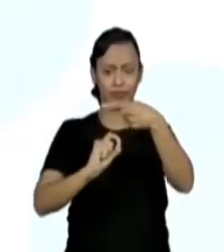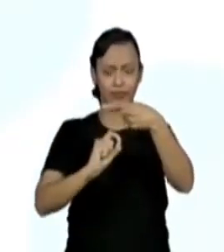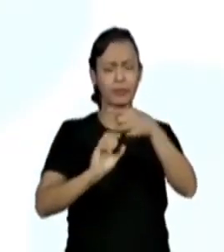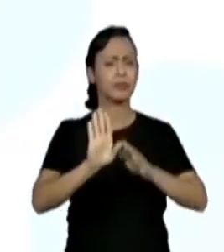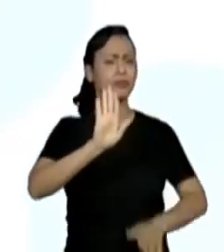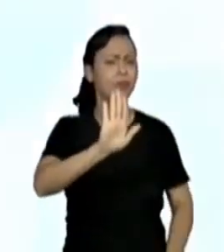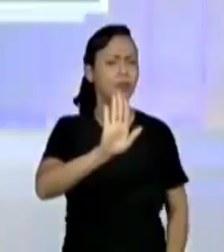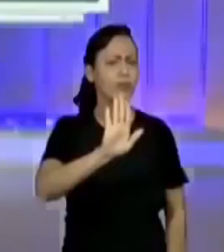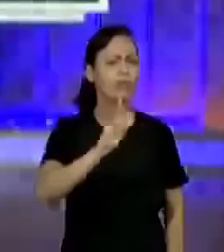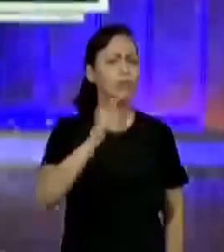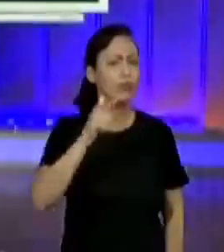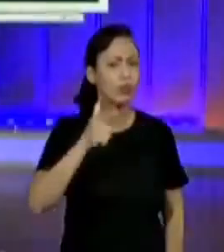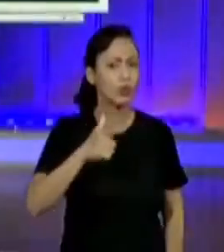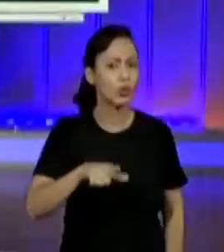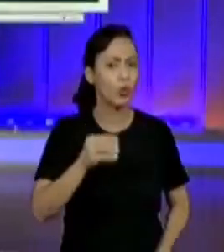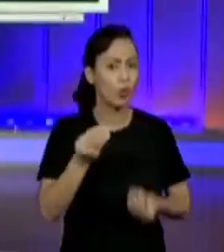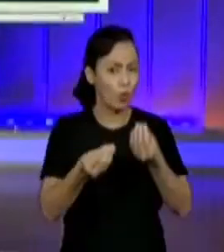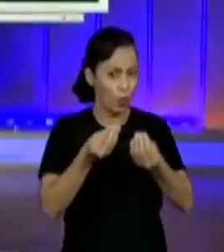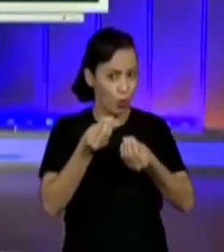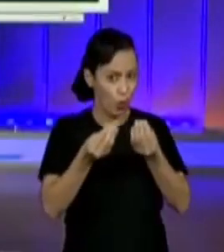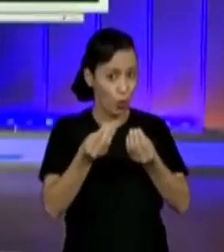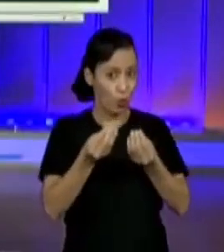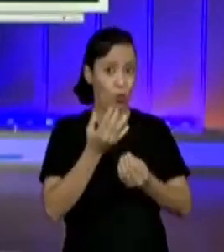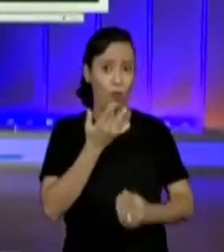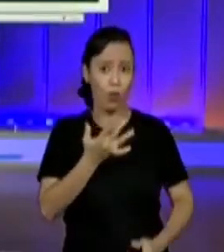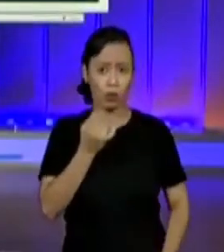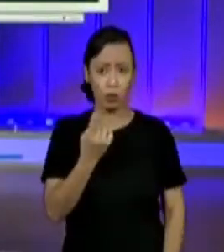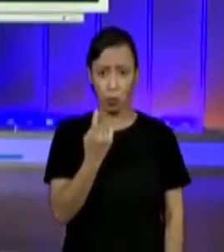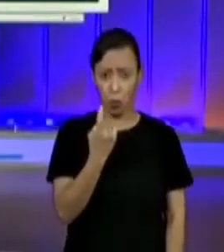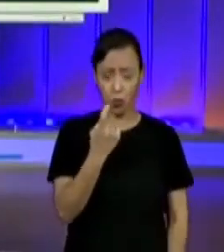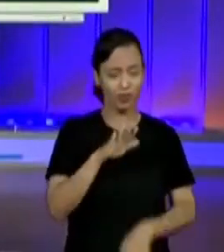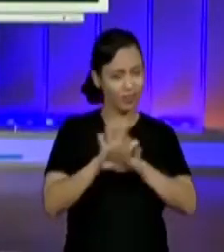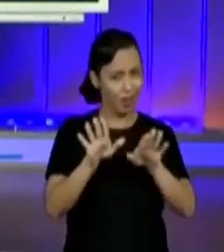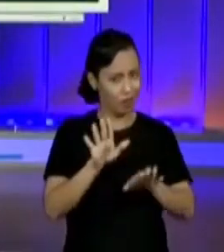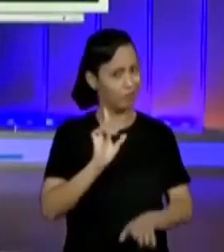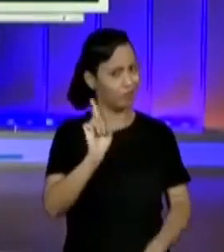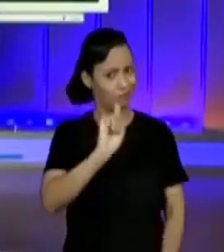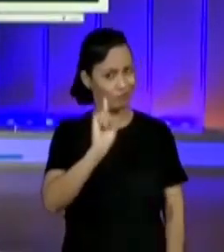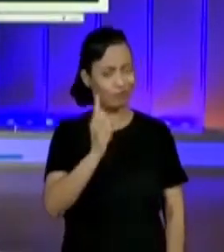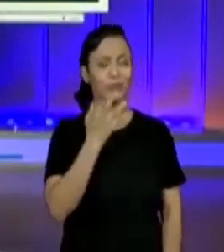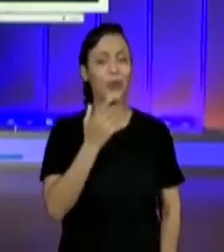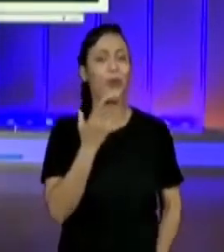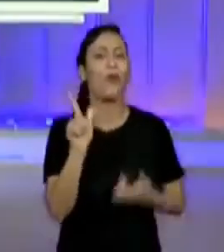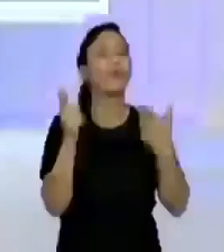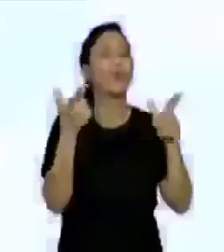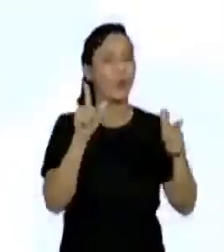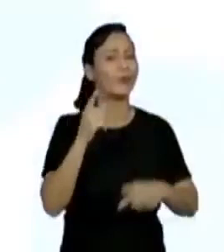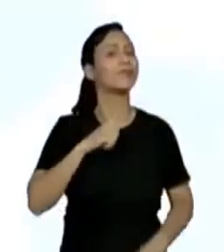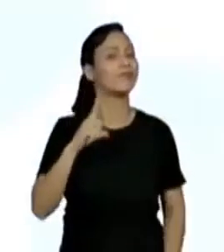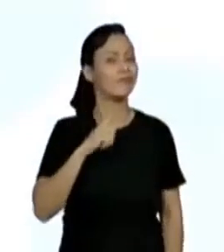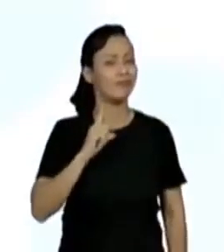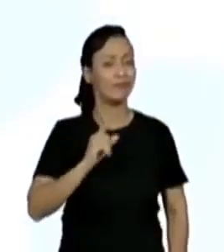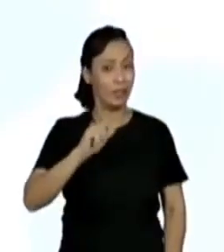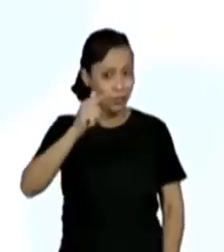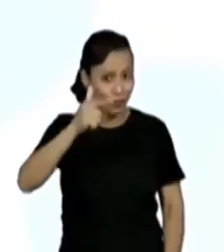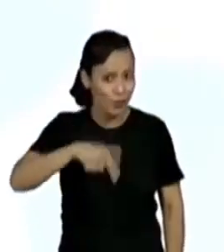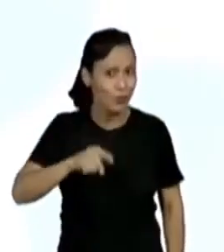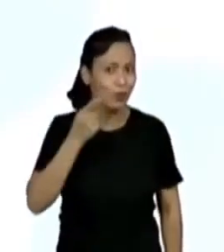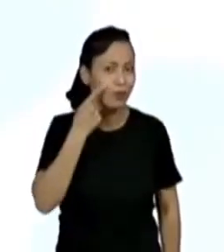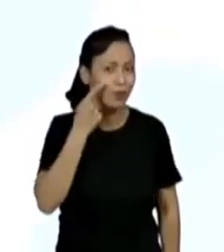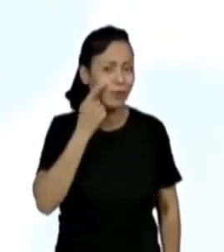atenção teremos outras partes coloridas observem vamos representar